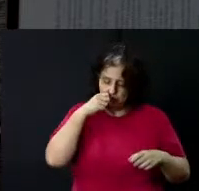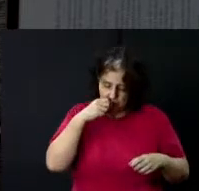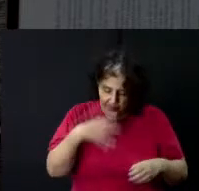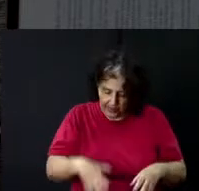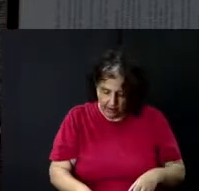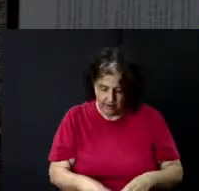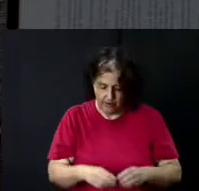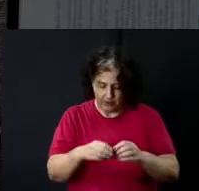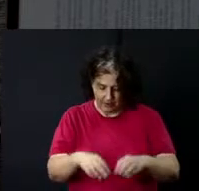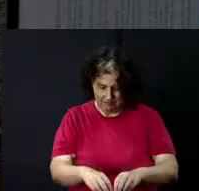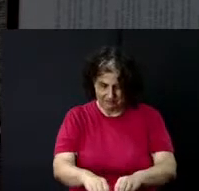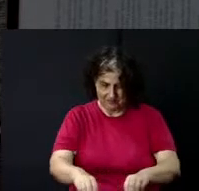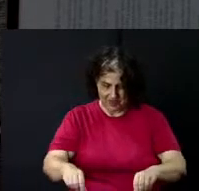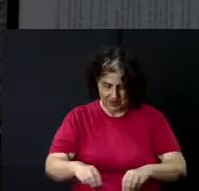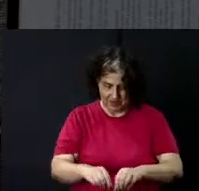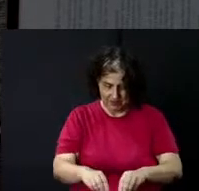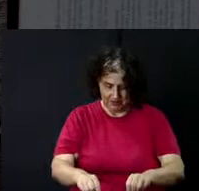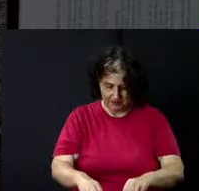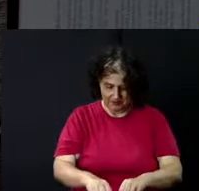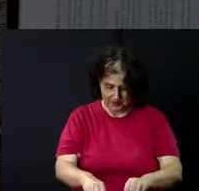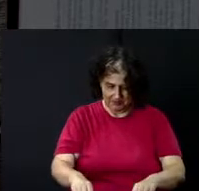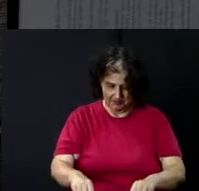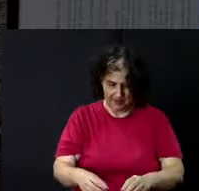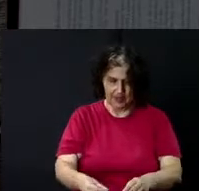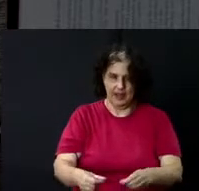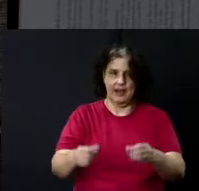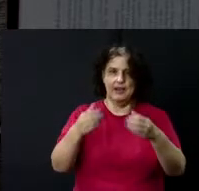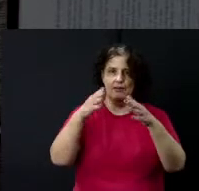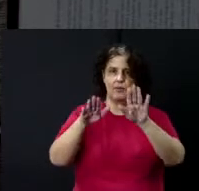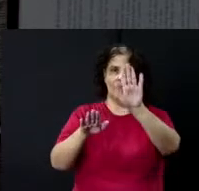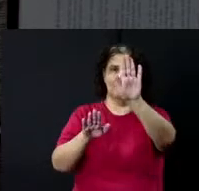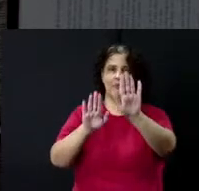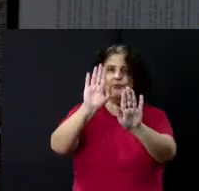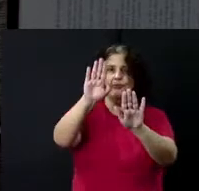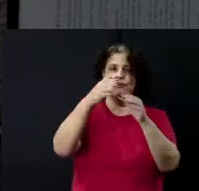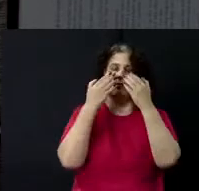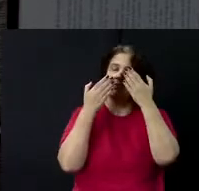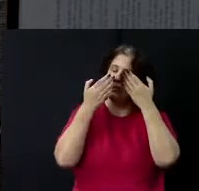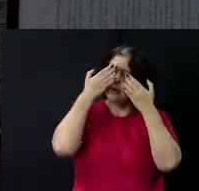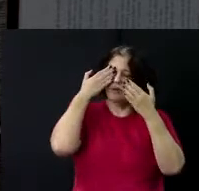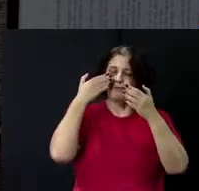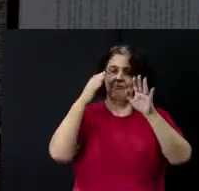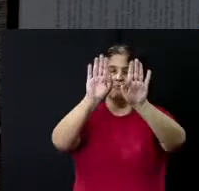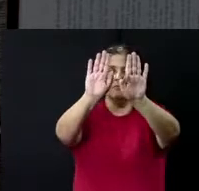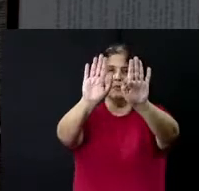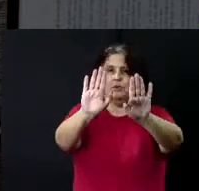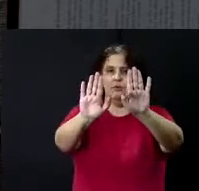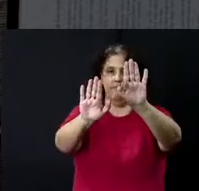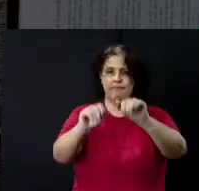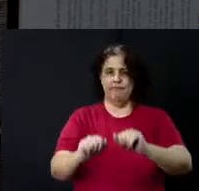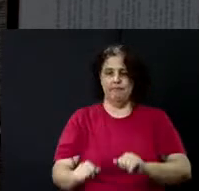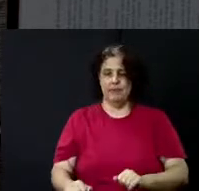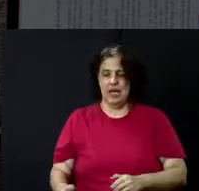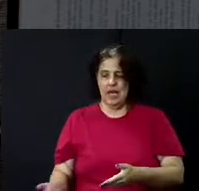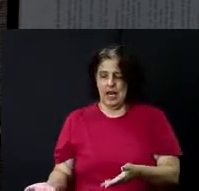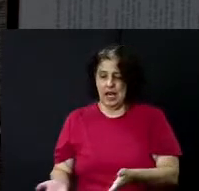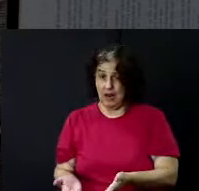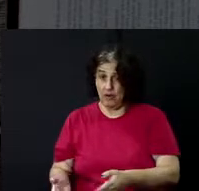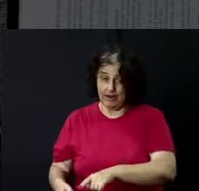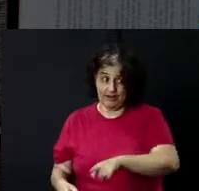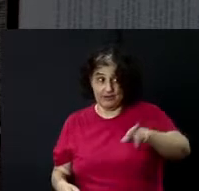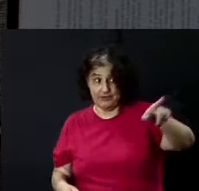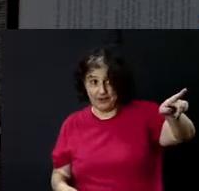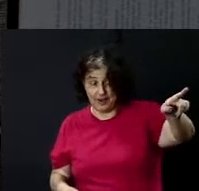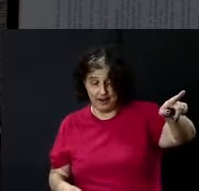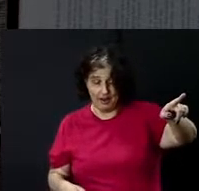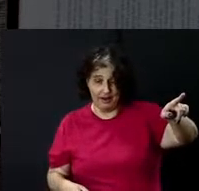com a saliva, aplicou-o aos olhos do cego, dizendo-lhe, vai, lava-te no tanque de Siloé,